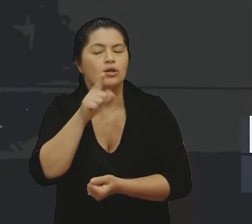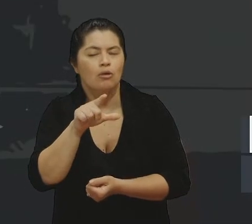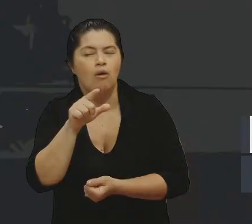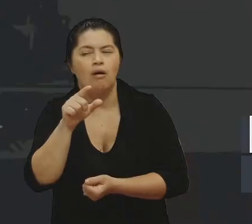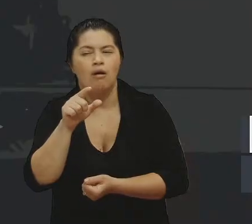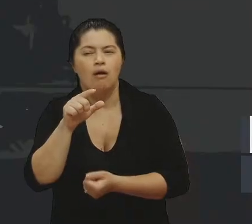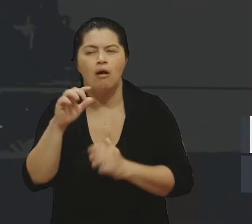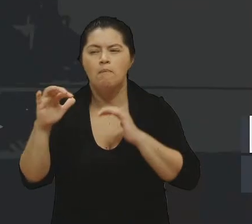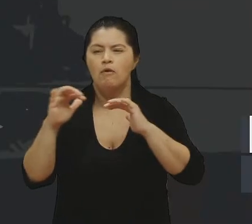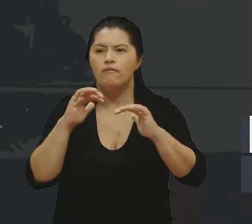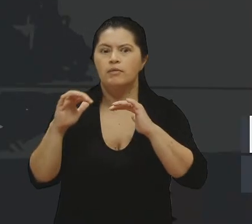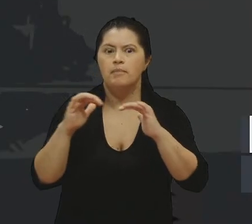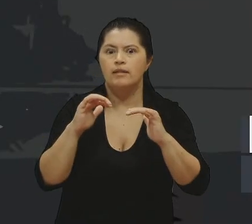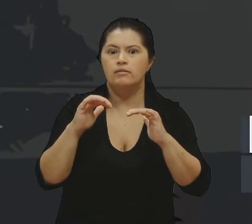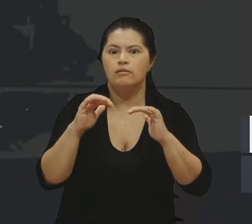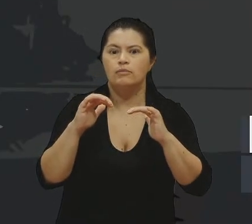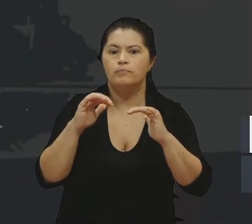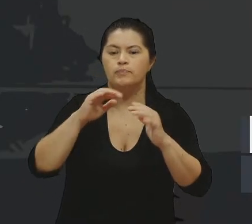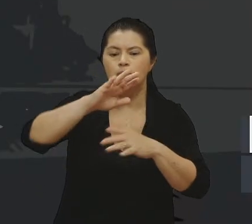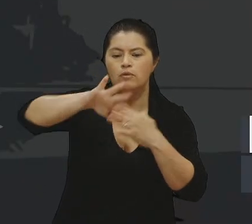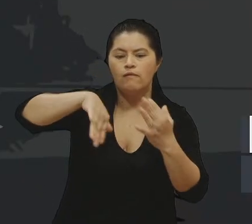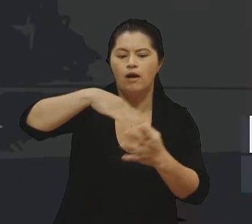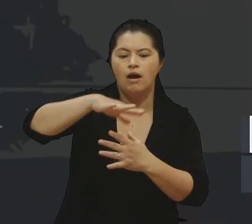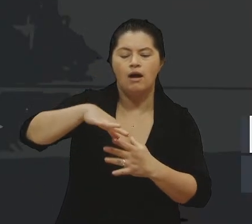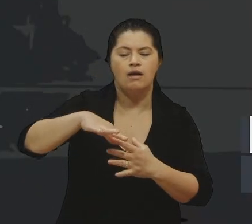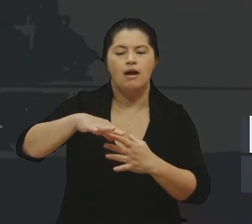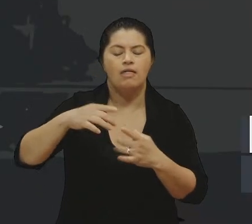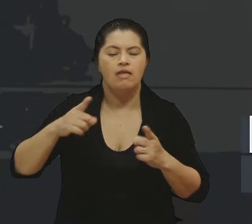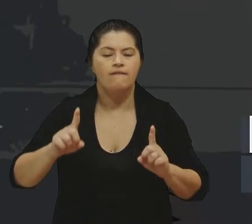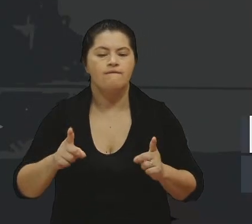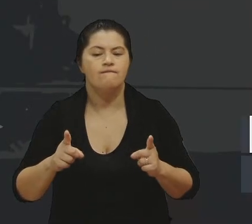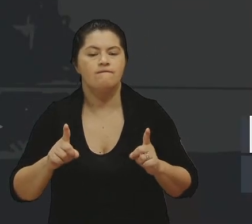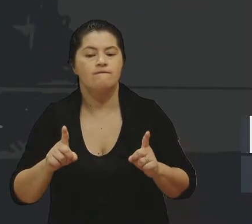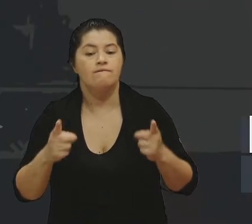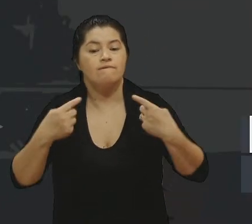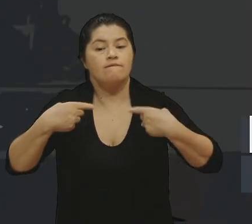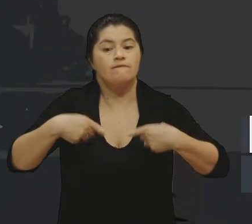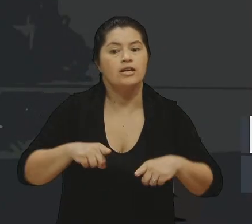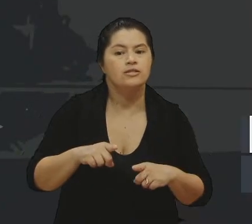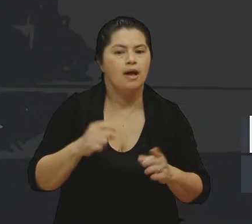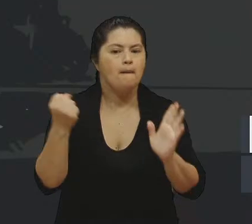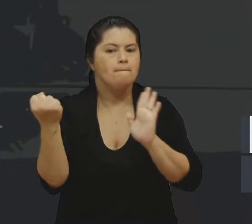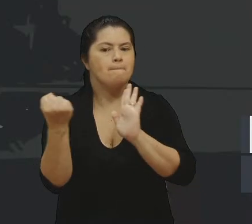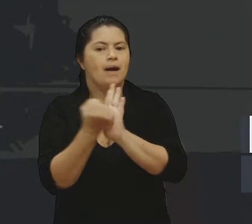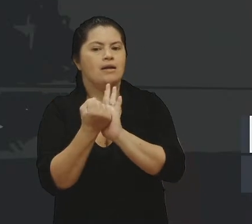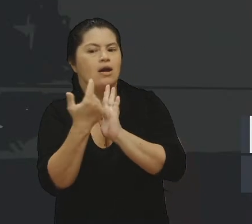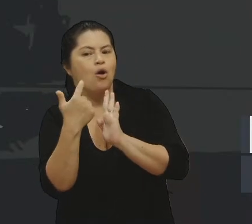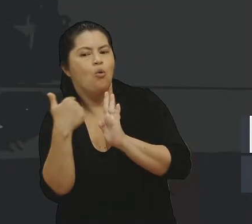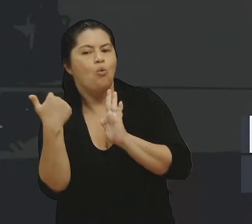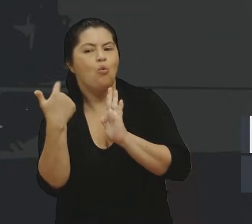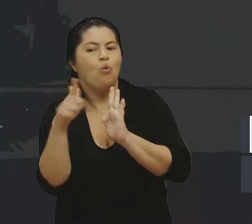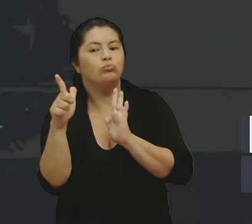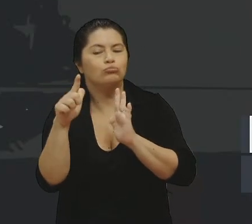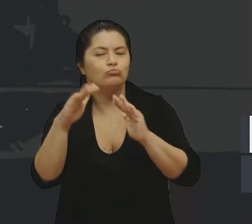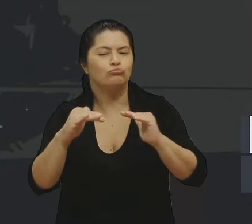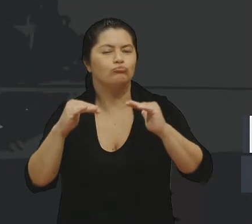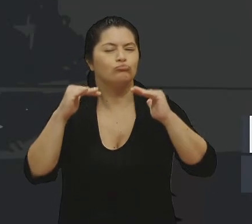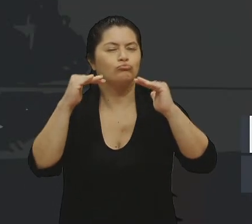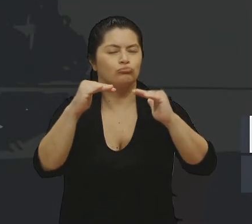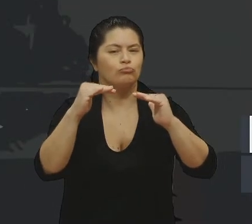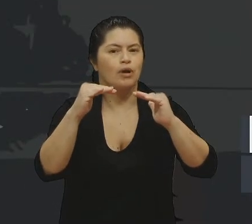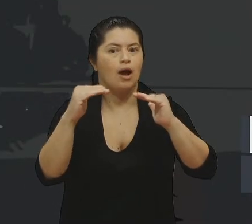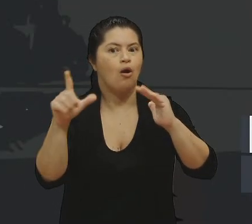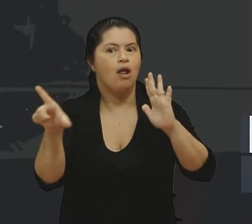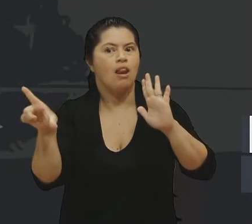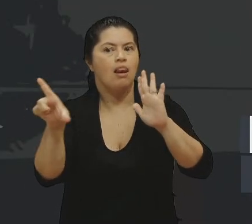movimento aonde envolve as pessoas defendem a marca, falam da marca. Então isso já é um outro nível de consciência. E nós vamos para a líder